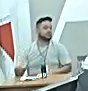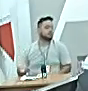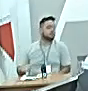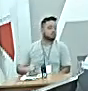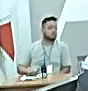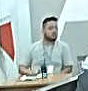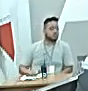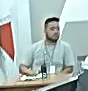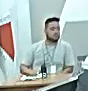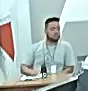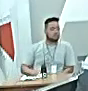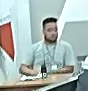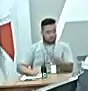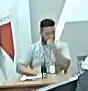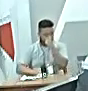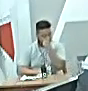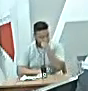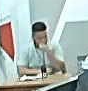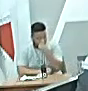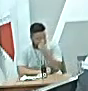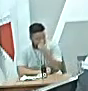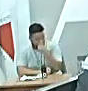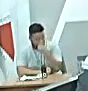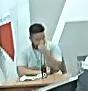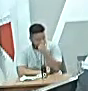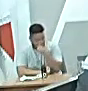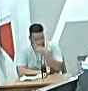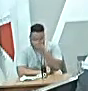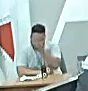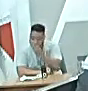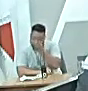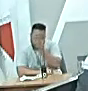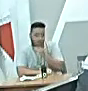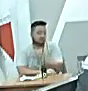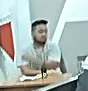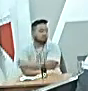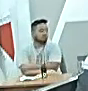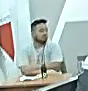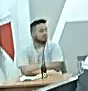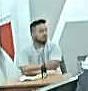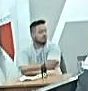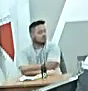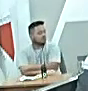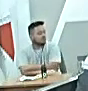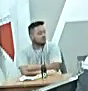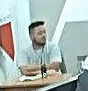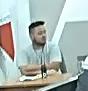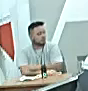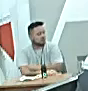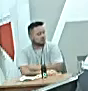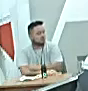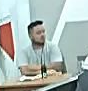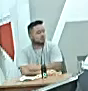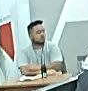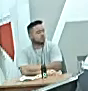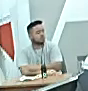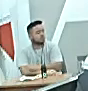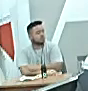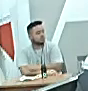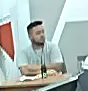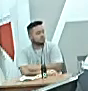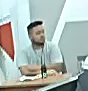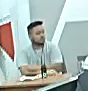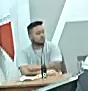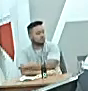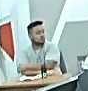porque é um compromisso com os senhores com o senhor deputado e como os demais aqui presentes é que a administração pública através